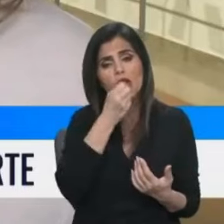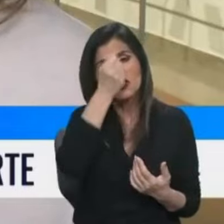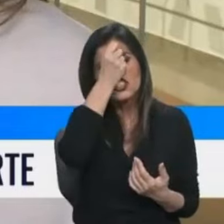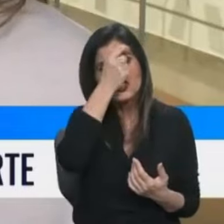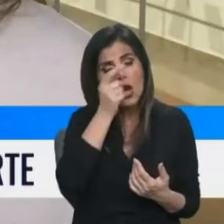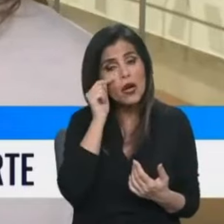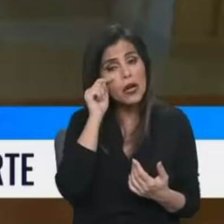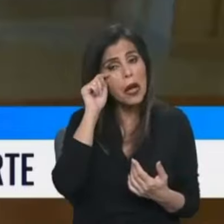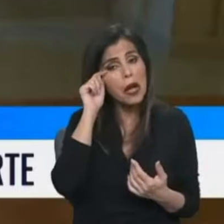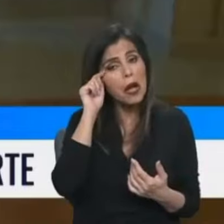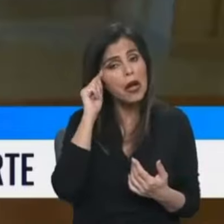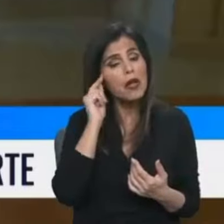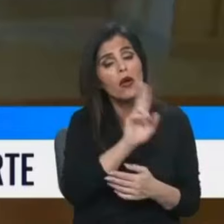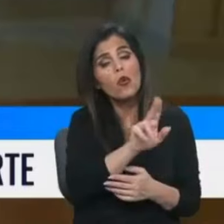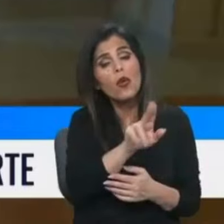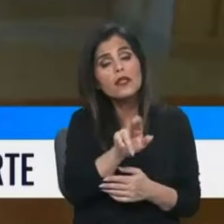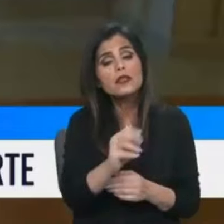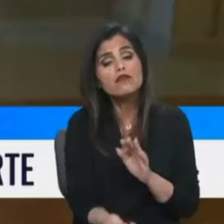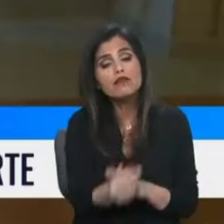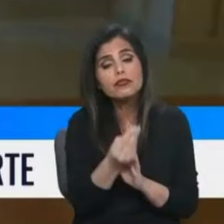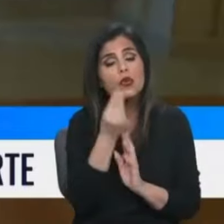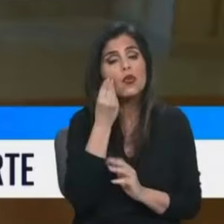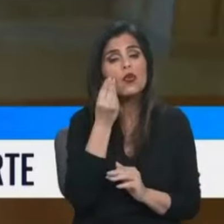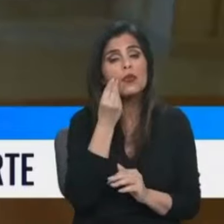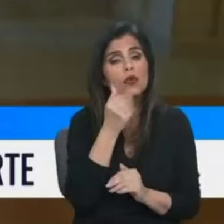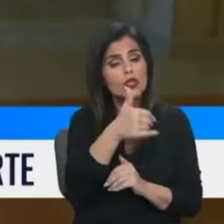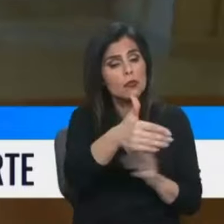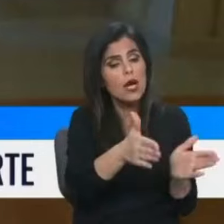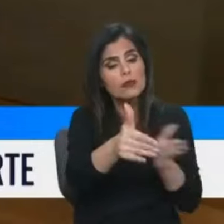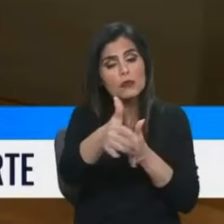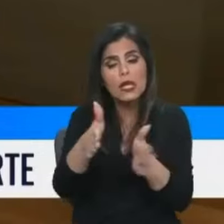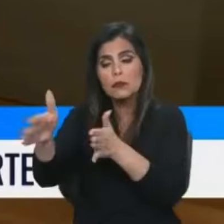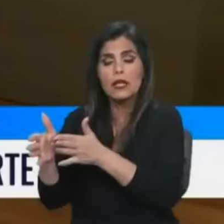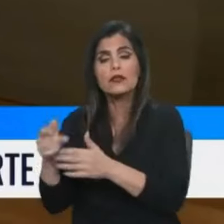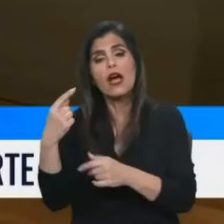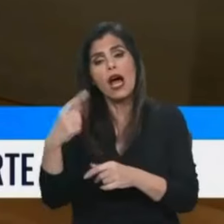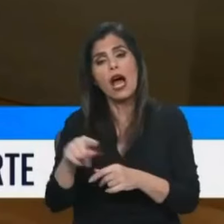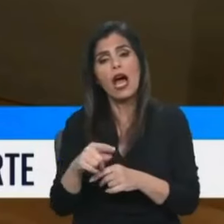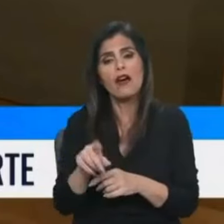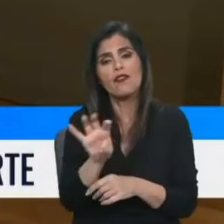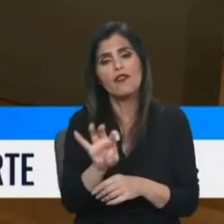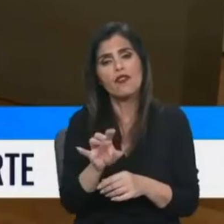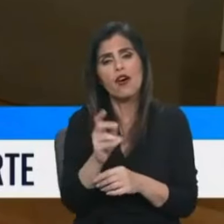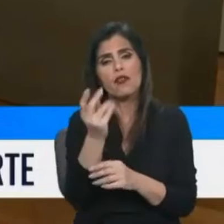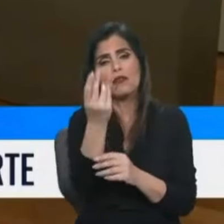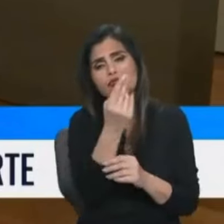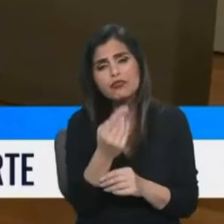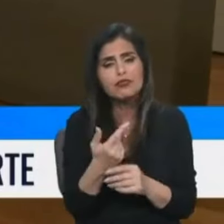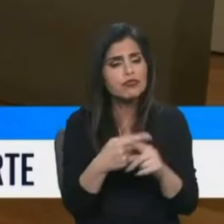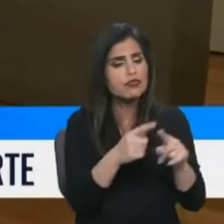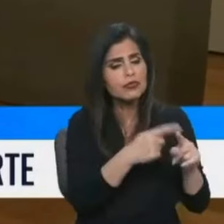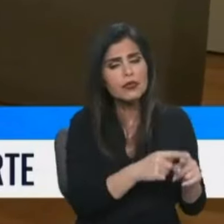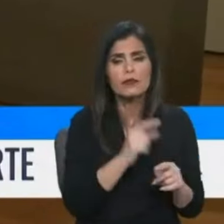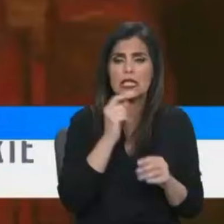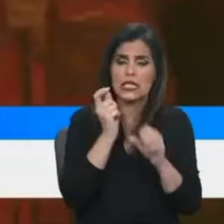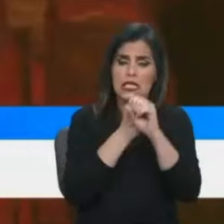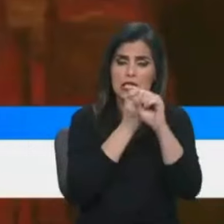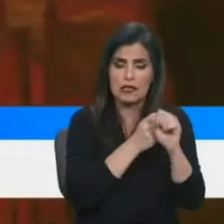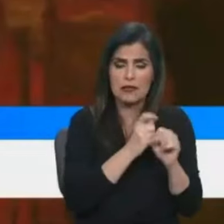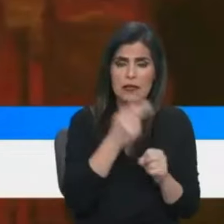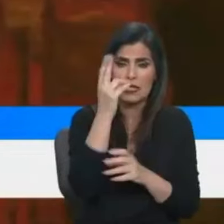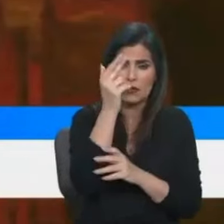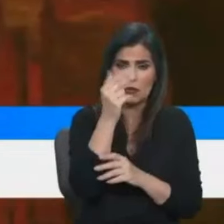da formação desta coleção. Em cada espaço cruzam-se diferentes expressões artísticas. Há peças de escultura,